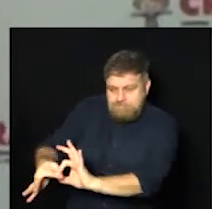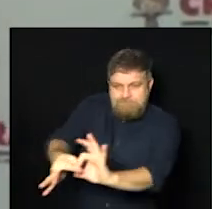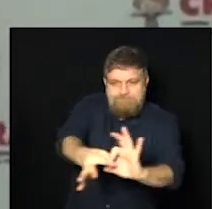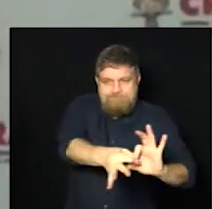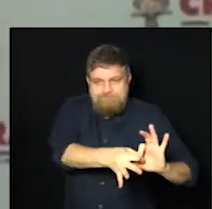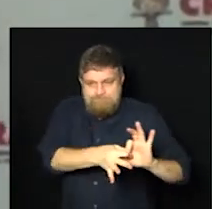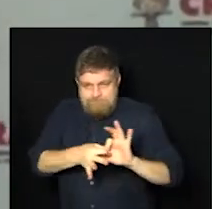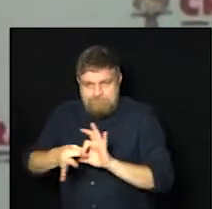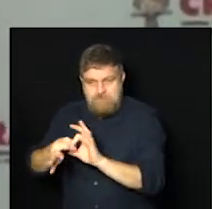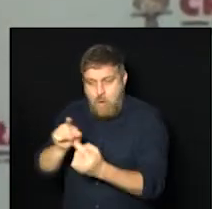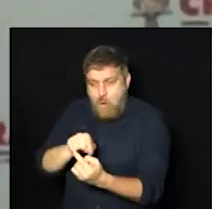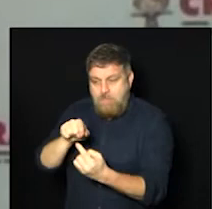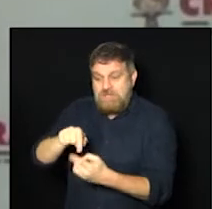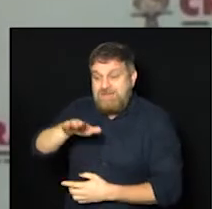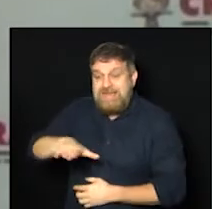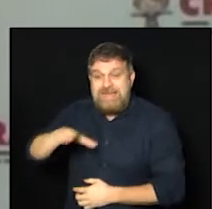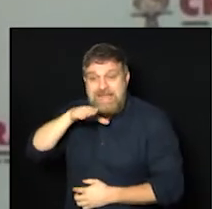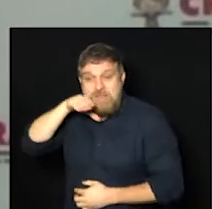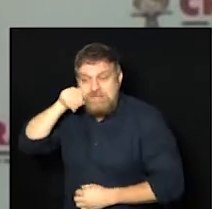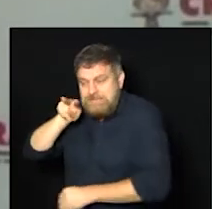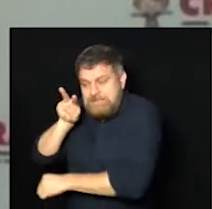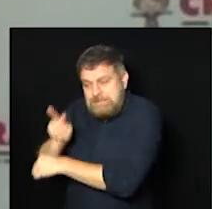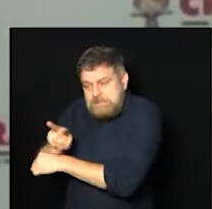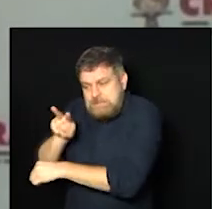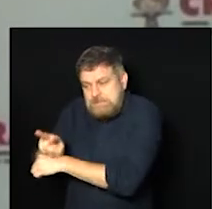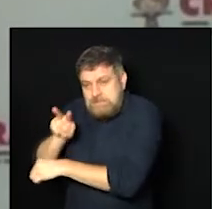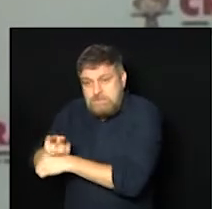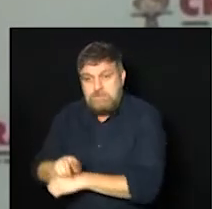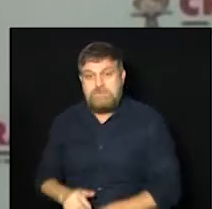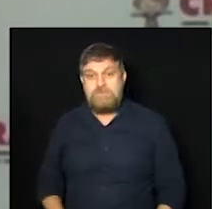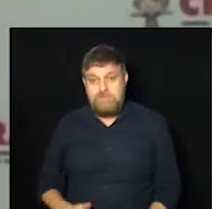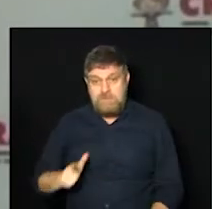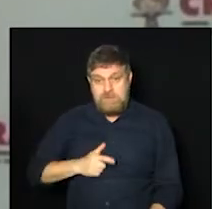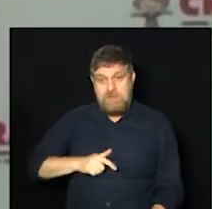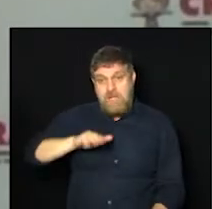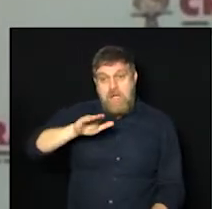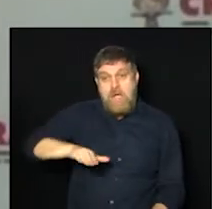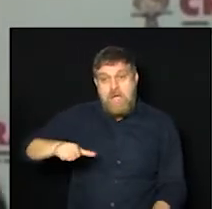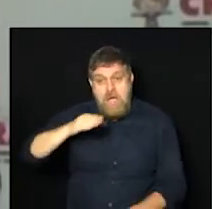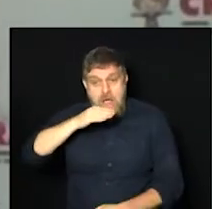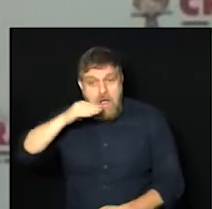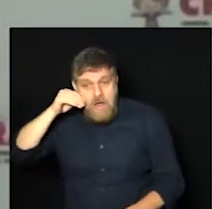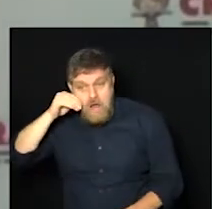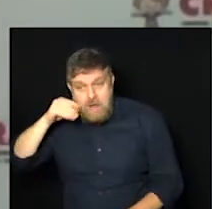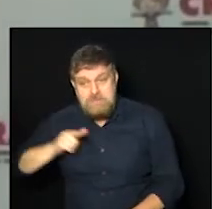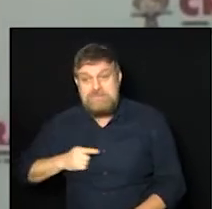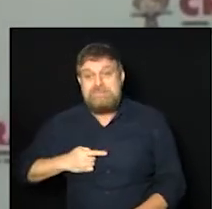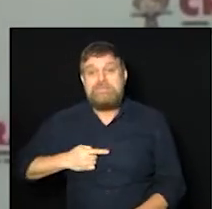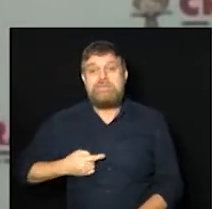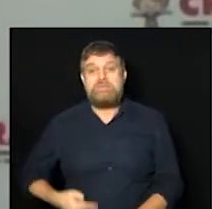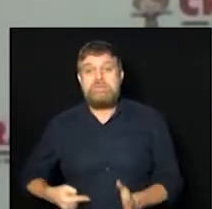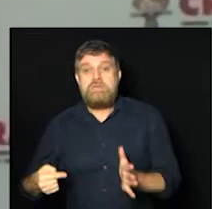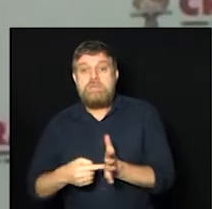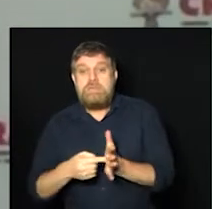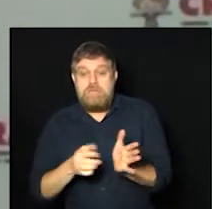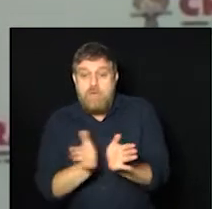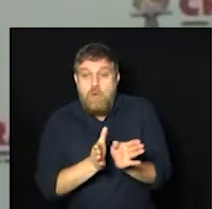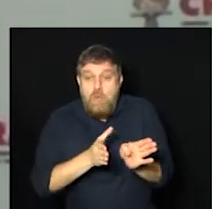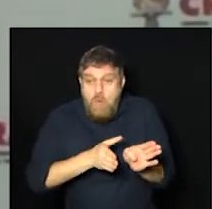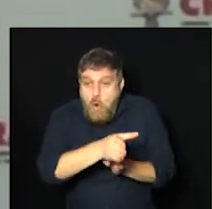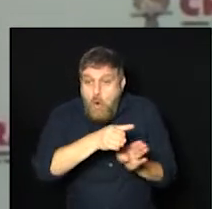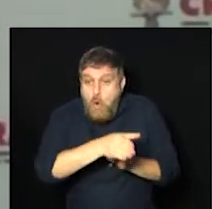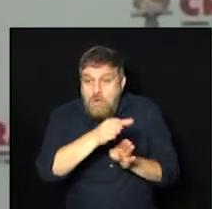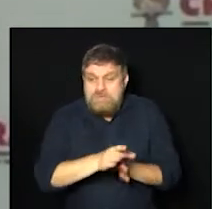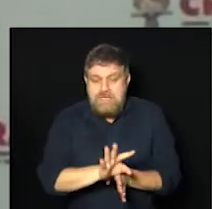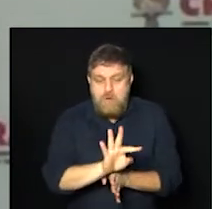compõem essa proteção de crianças e adolescentes. Os casos de crianças e adolescentes são notificados no Conselho Tutelar,